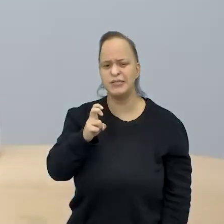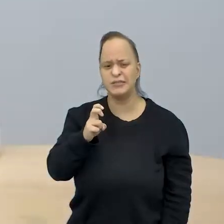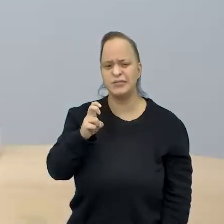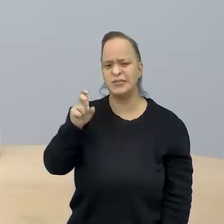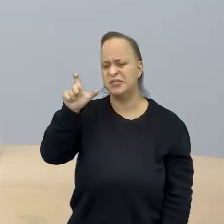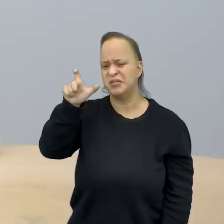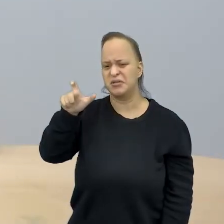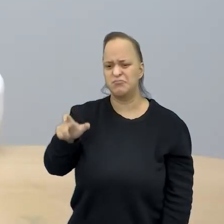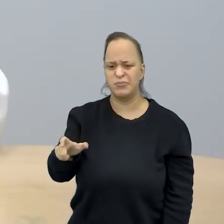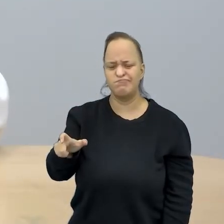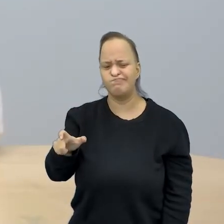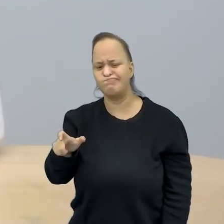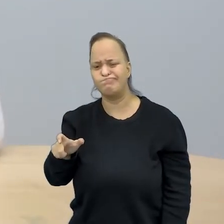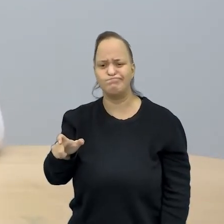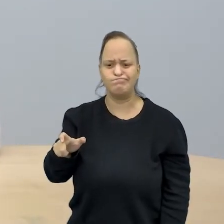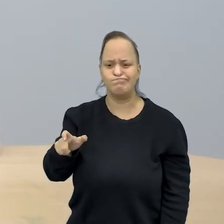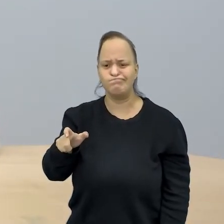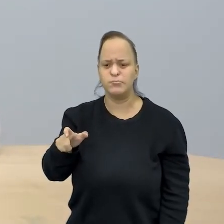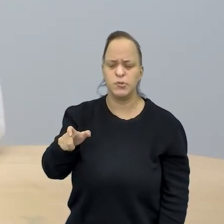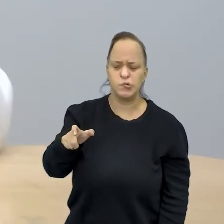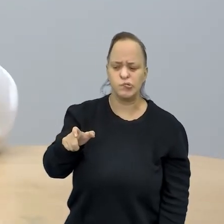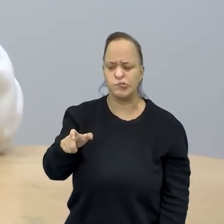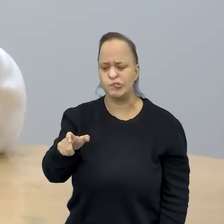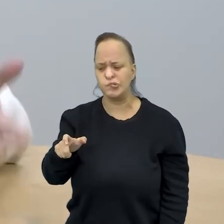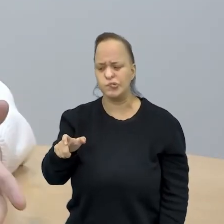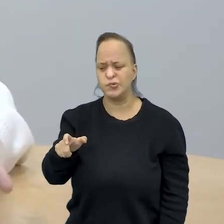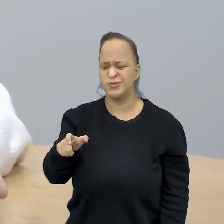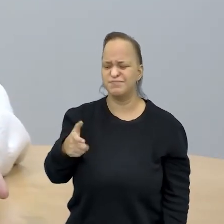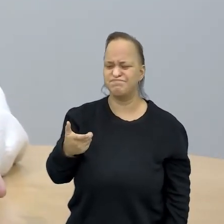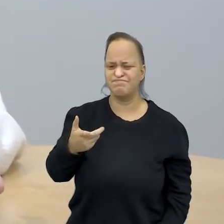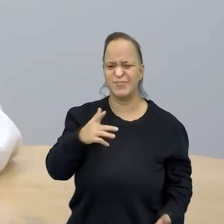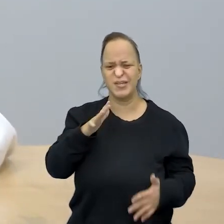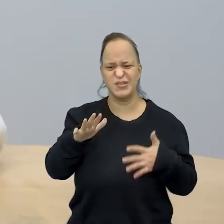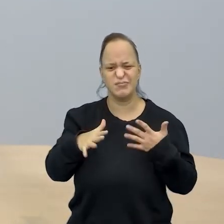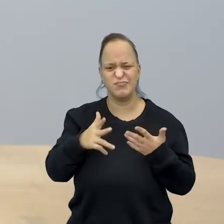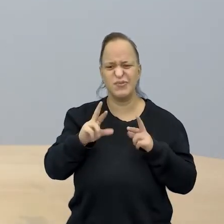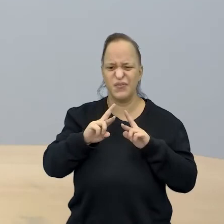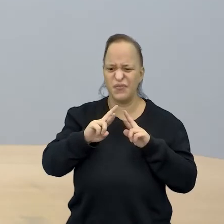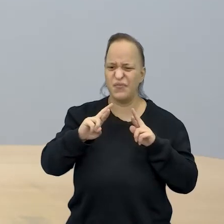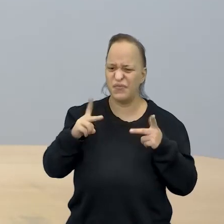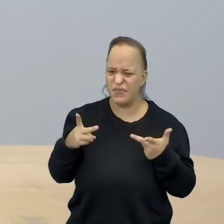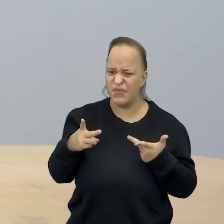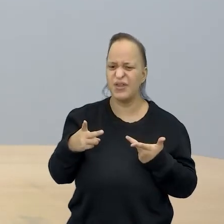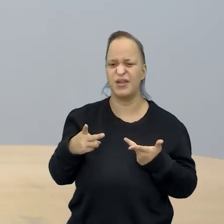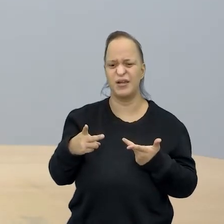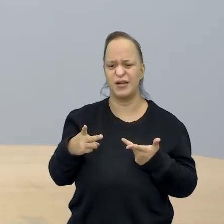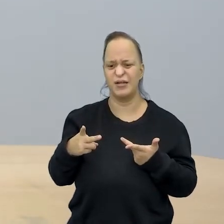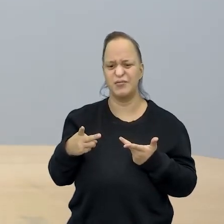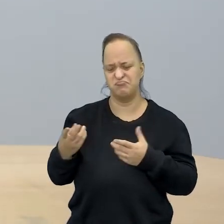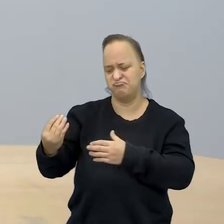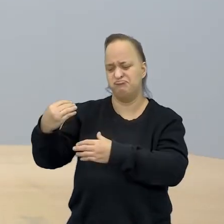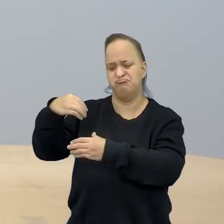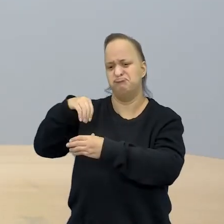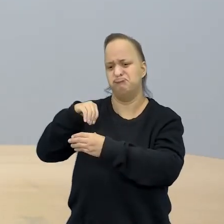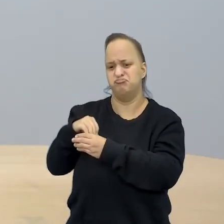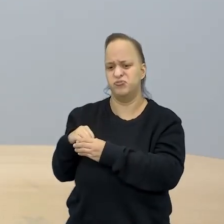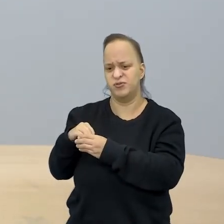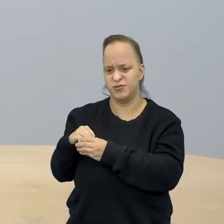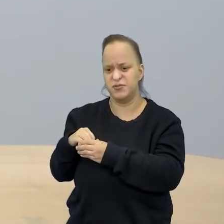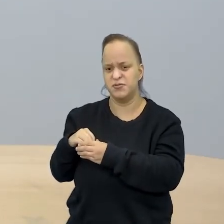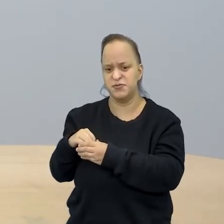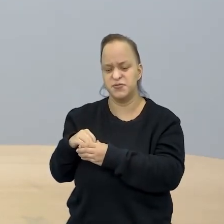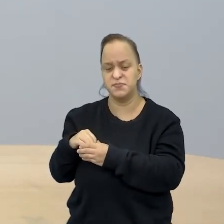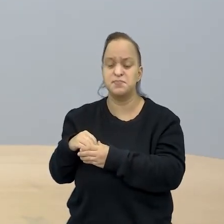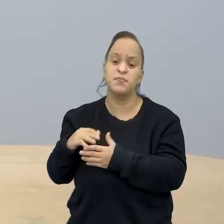bem conhecido, talvez algumas ou alguns de vocês já tenham até assistido esse filme, e vale a pena rever também, né? Porque